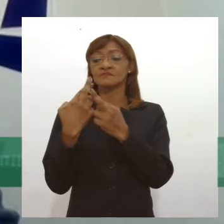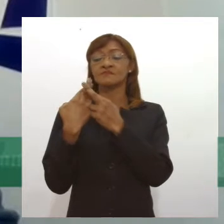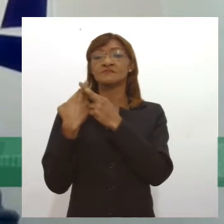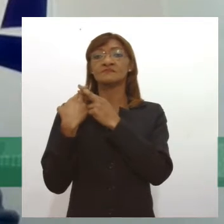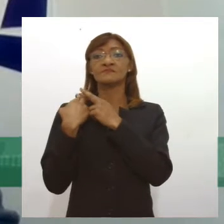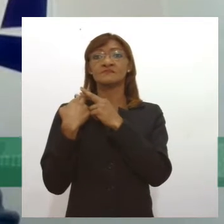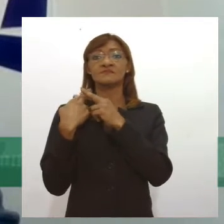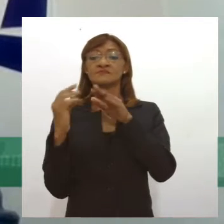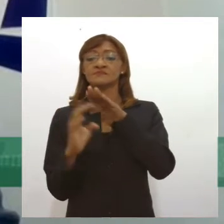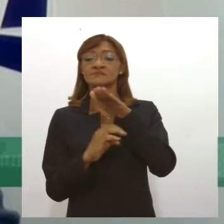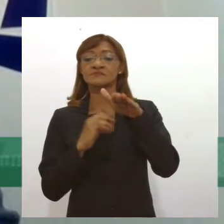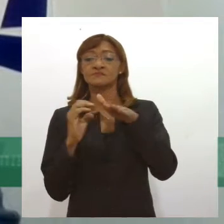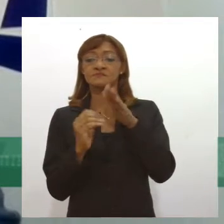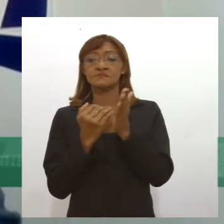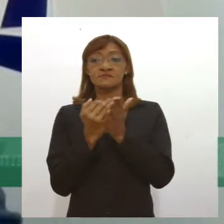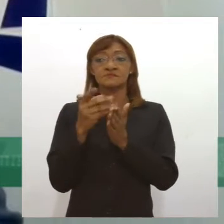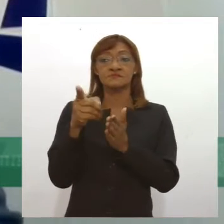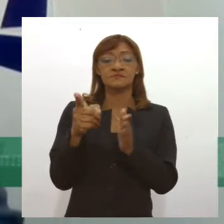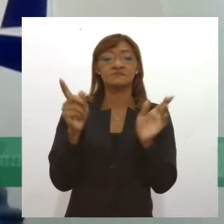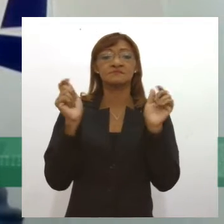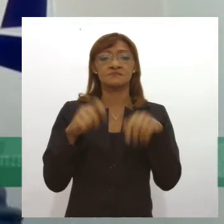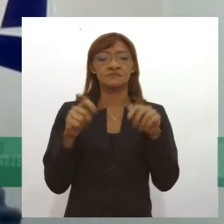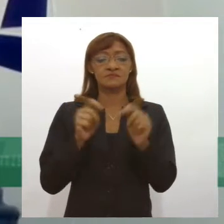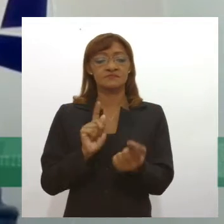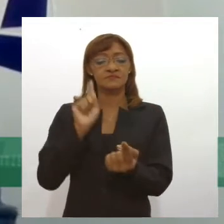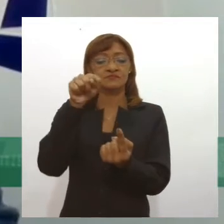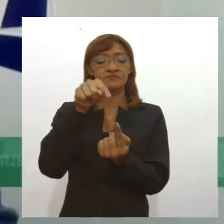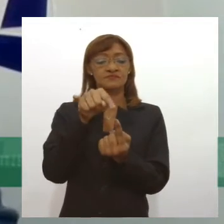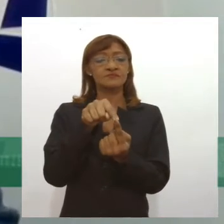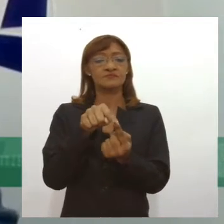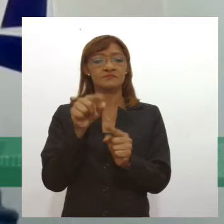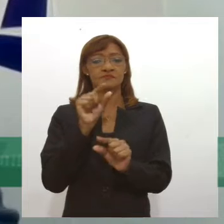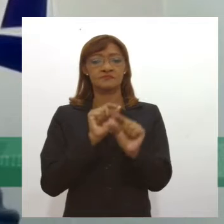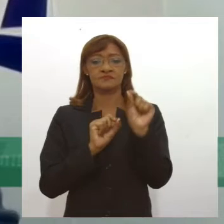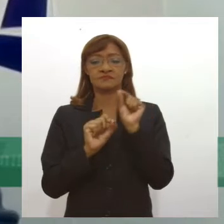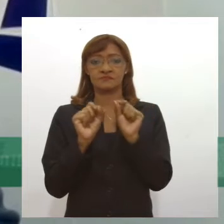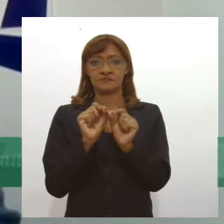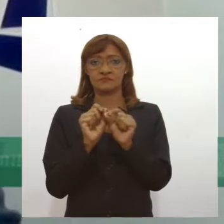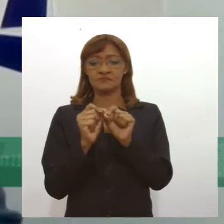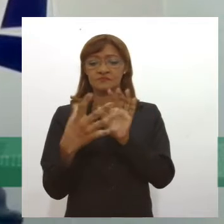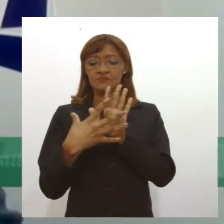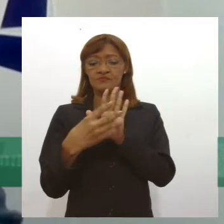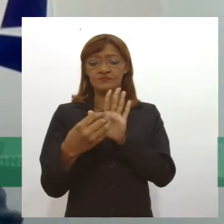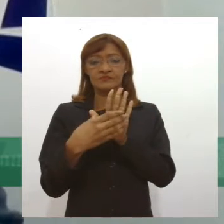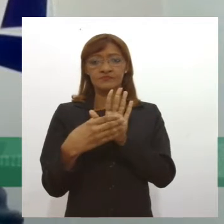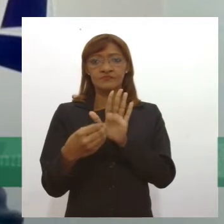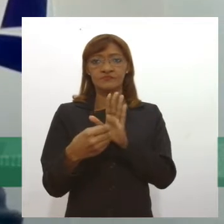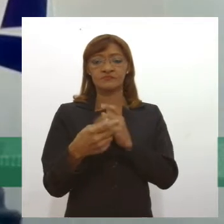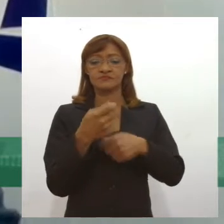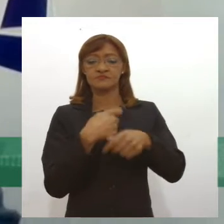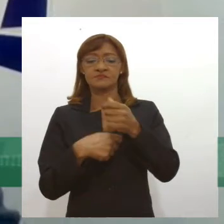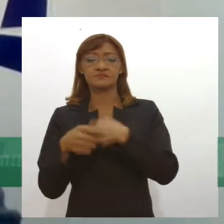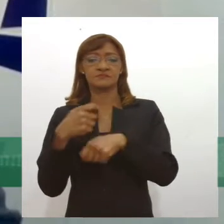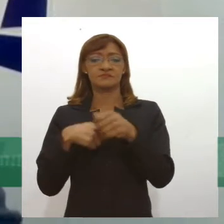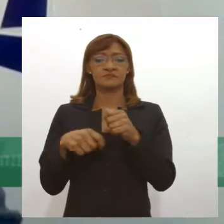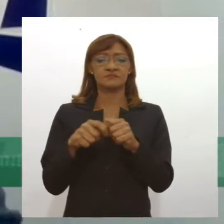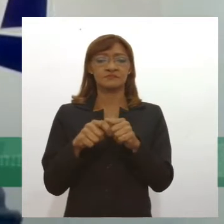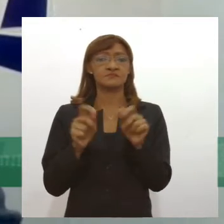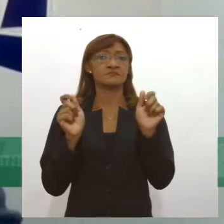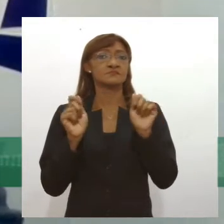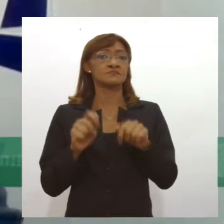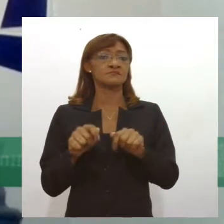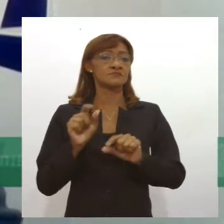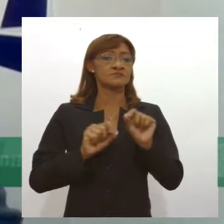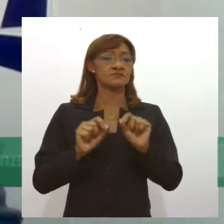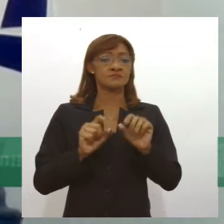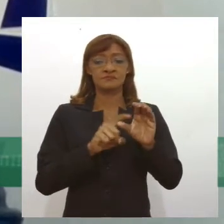da empresa. Se essa empresa ela tem o objetivo de encontrar um novo modelo de negócio, isso não deveria ser uma energia a ser desprendida